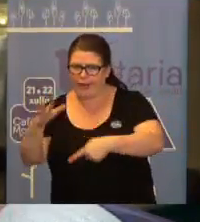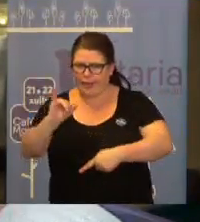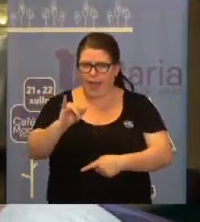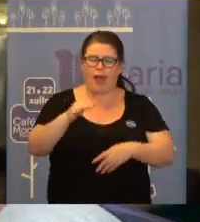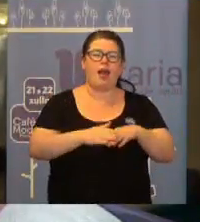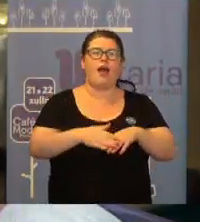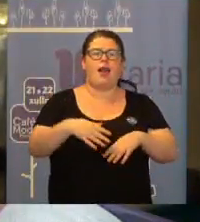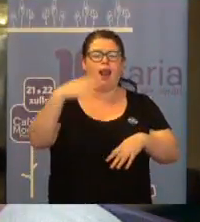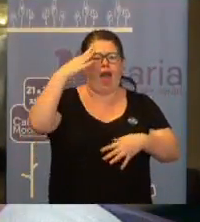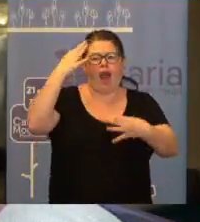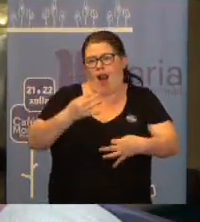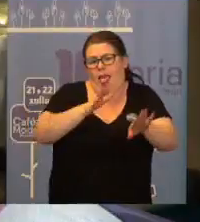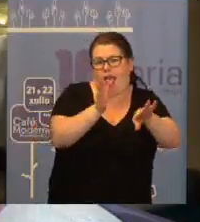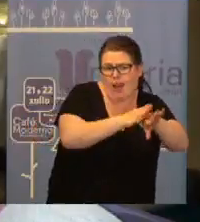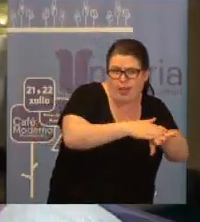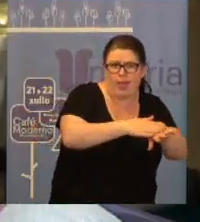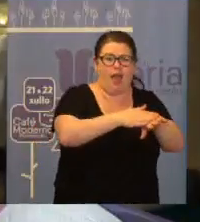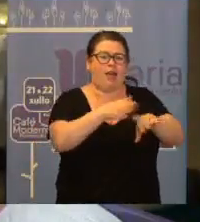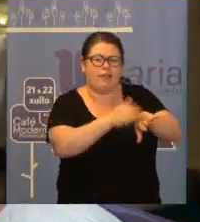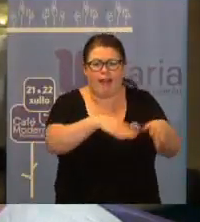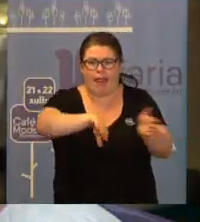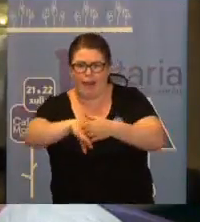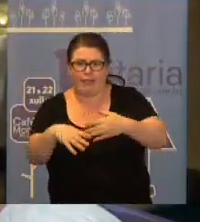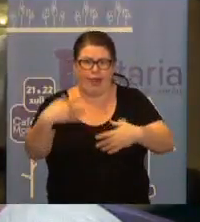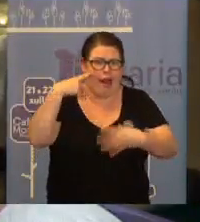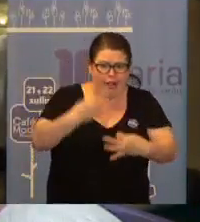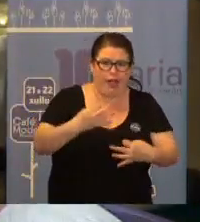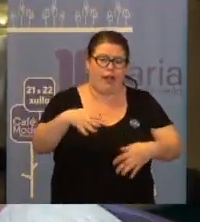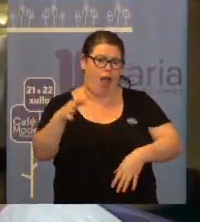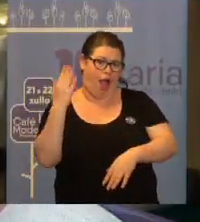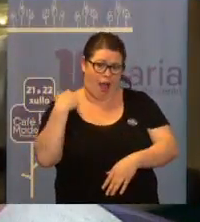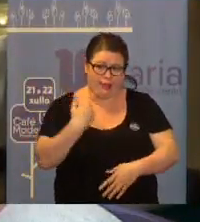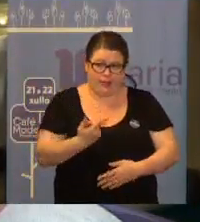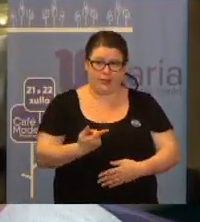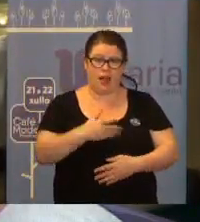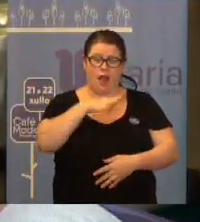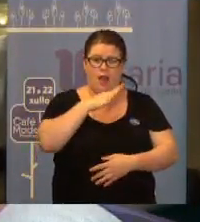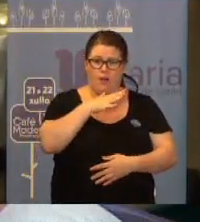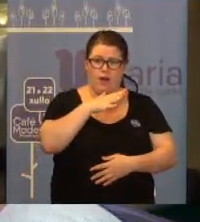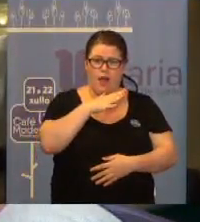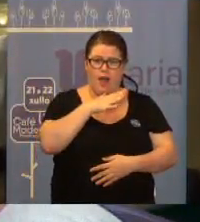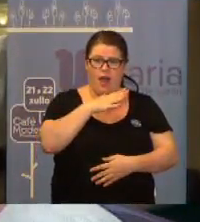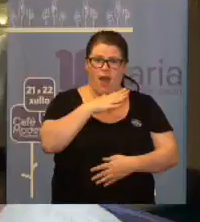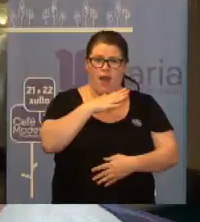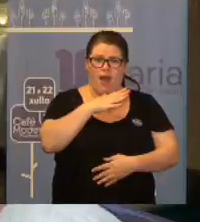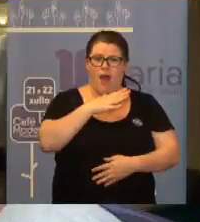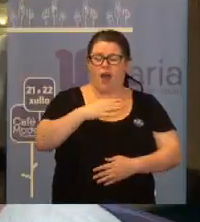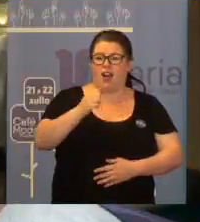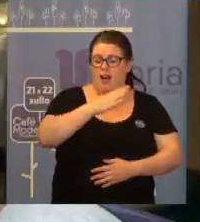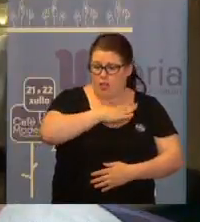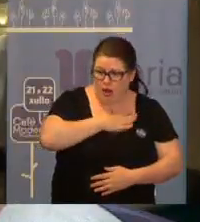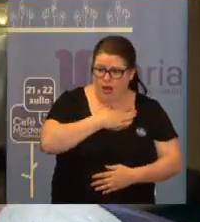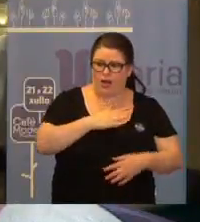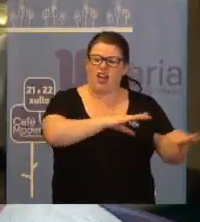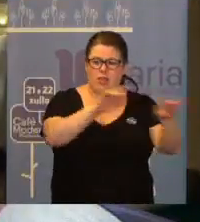da esquerda tradicional era o eixe esquerda-dereita, o eixe social, o nacionalismo fundamental era o eixo nacional,